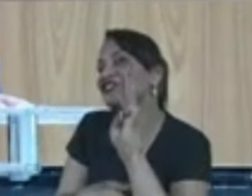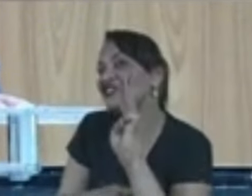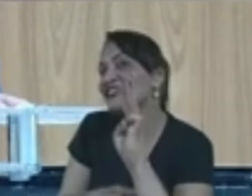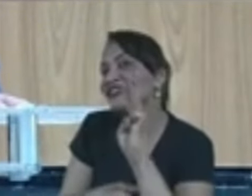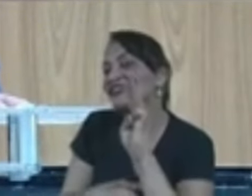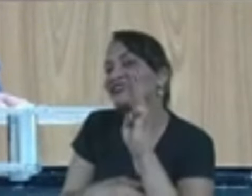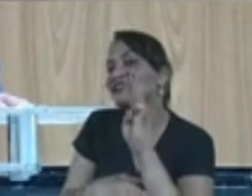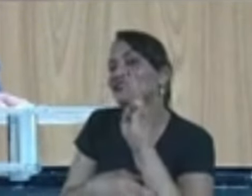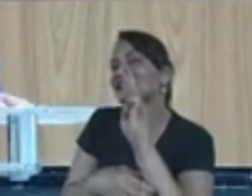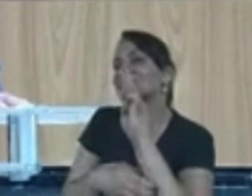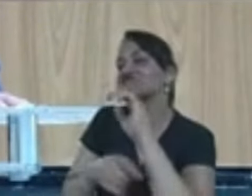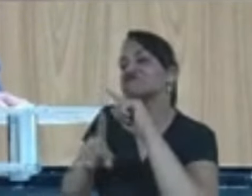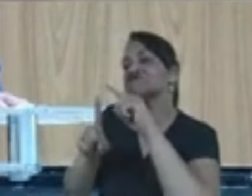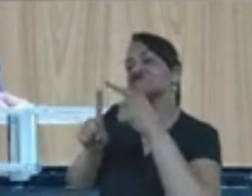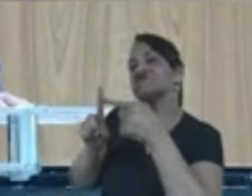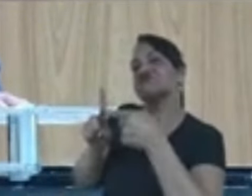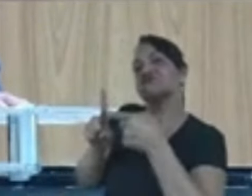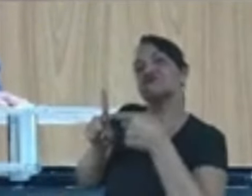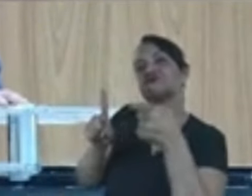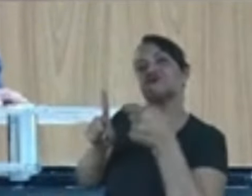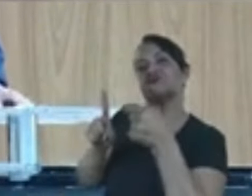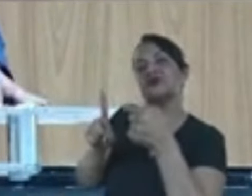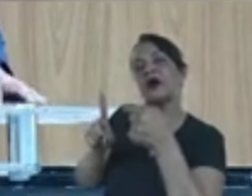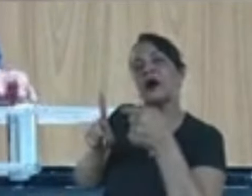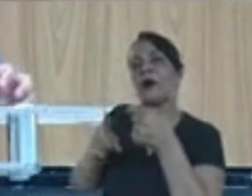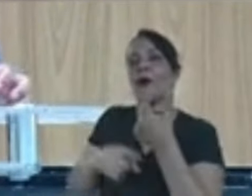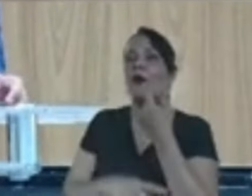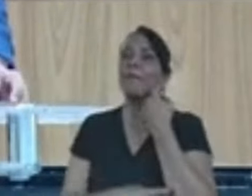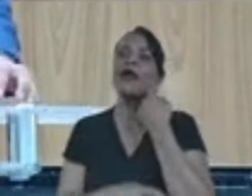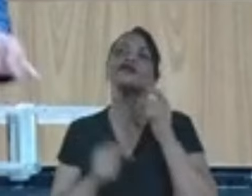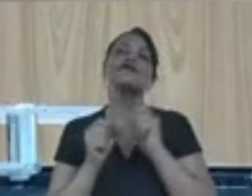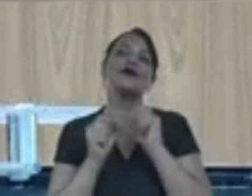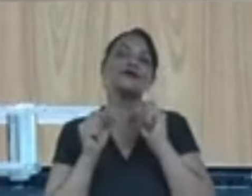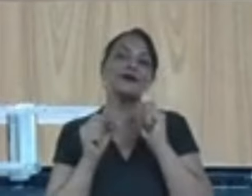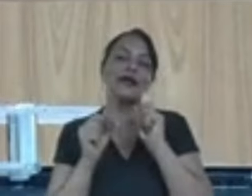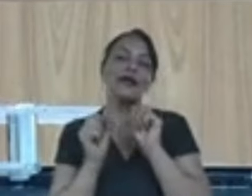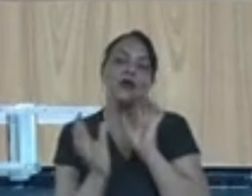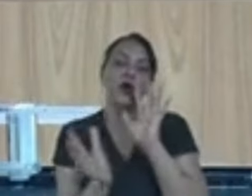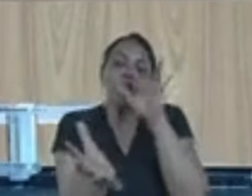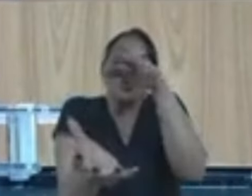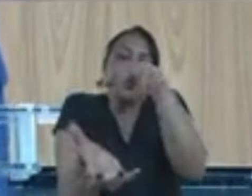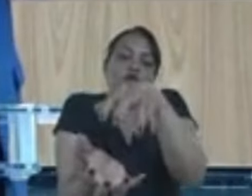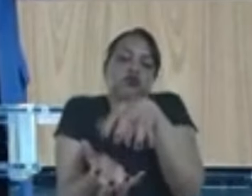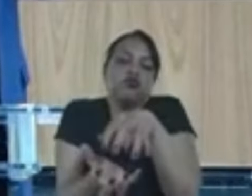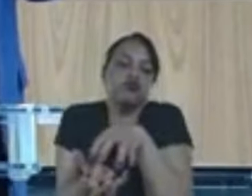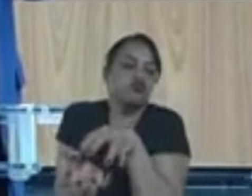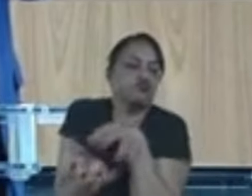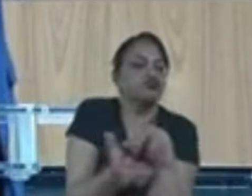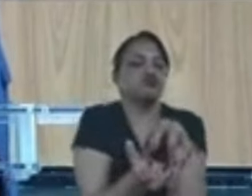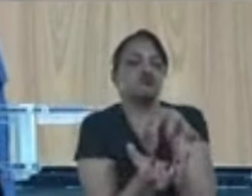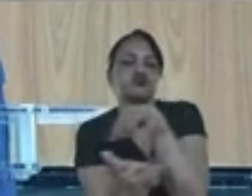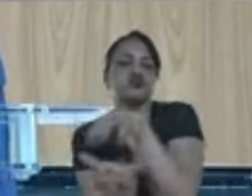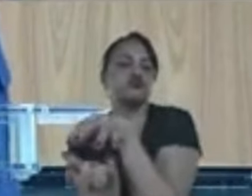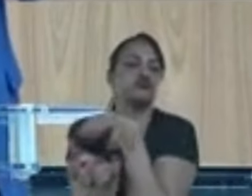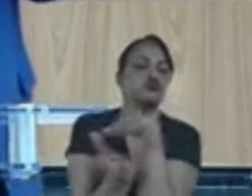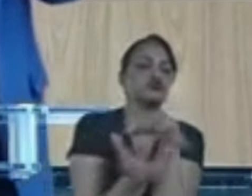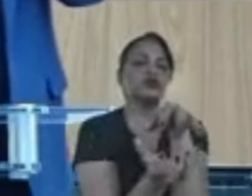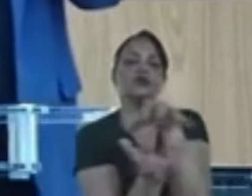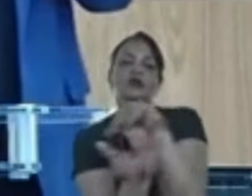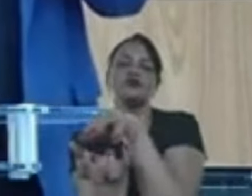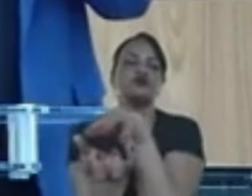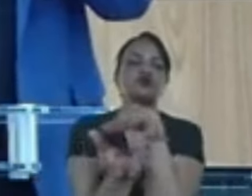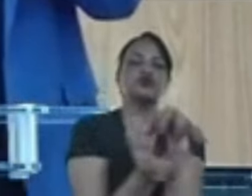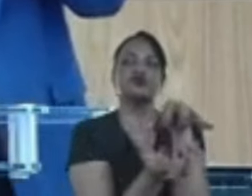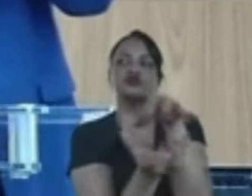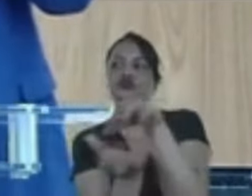viajou com ele para o lado oposto. Mal sabia ele que aquela resistência